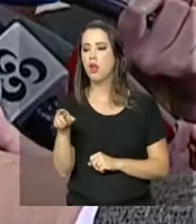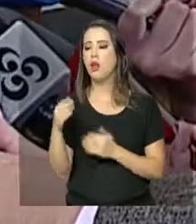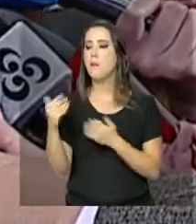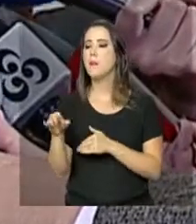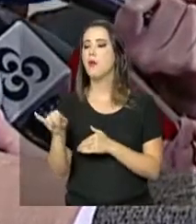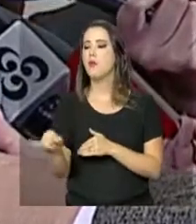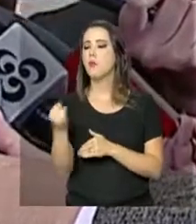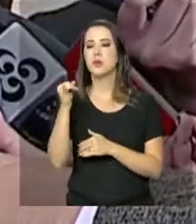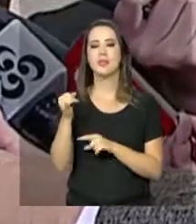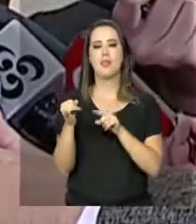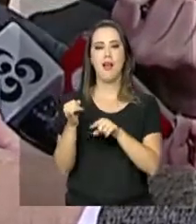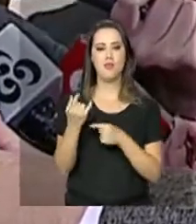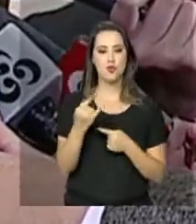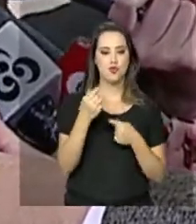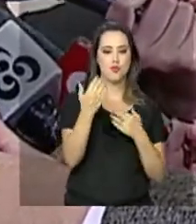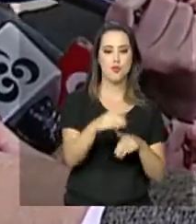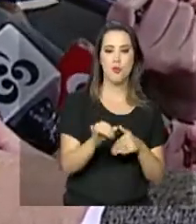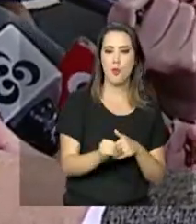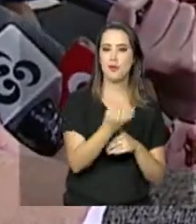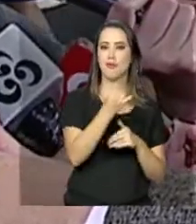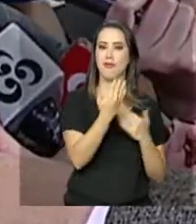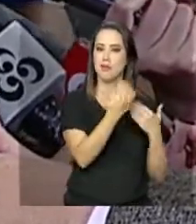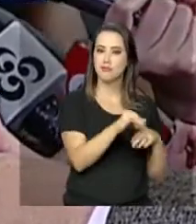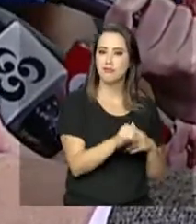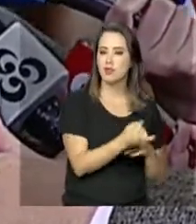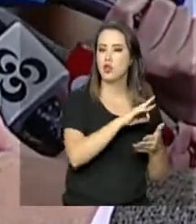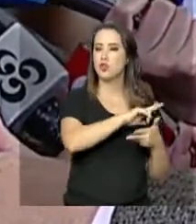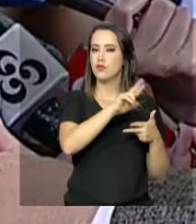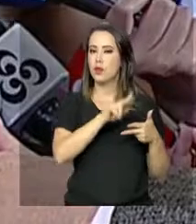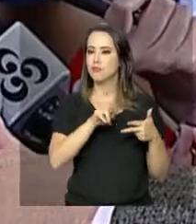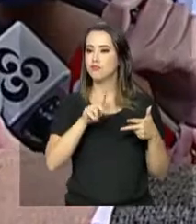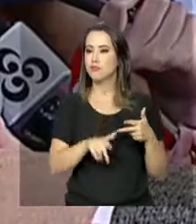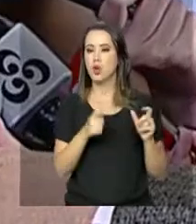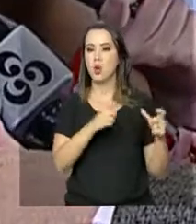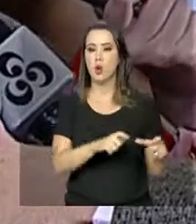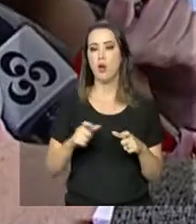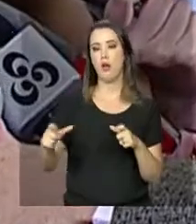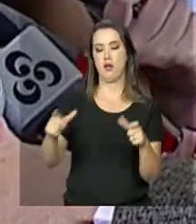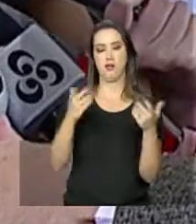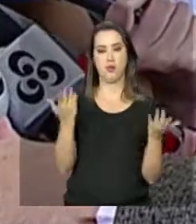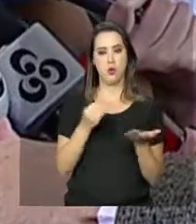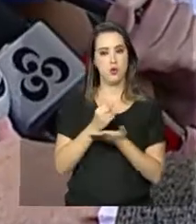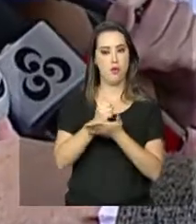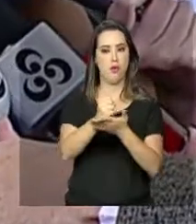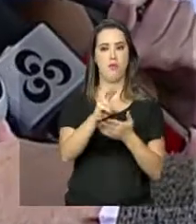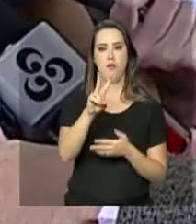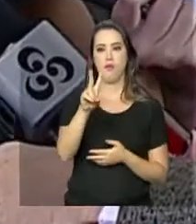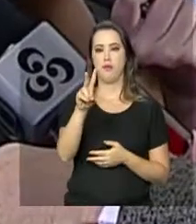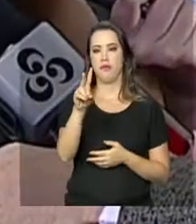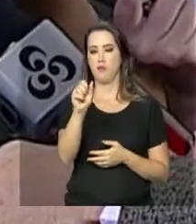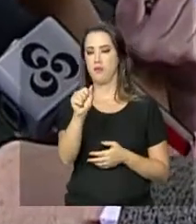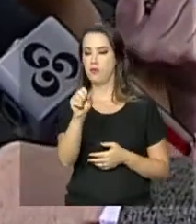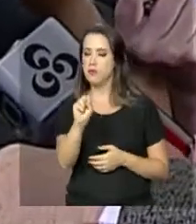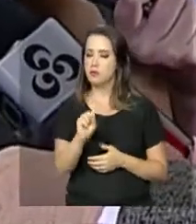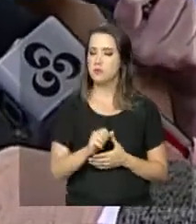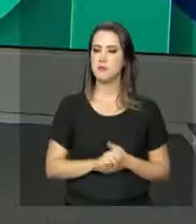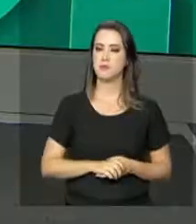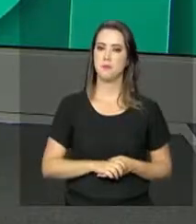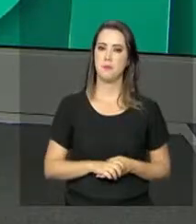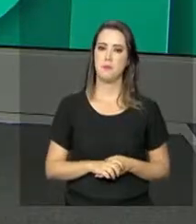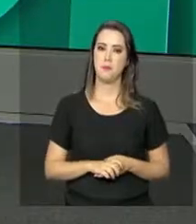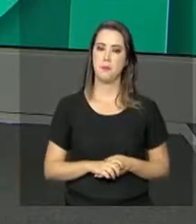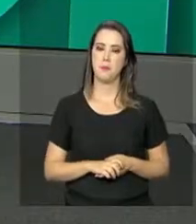possa enxergar as suas possibilidades em várias instituições é que hoje é participam dessa ferramenta